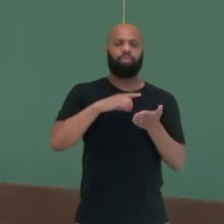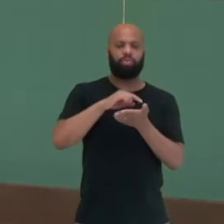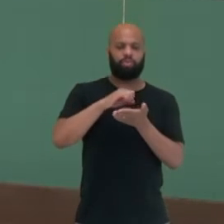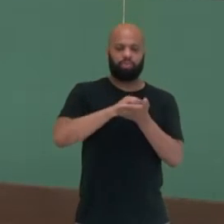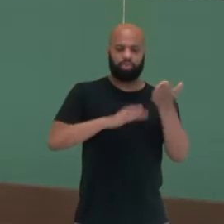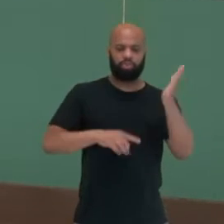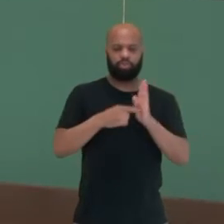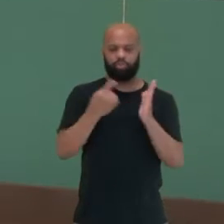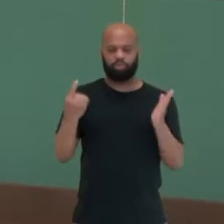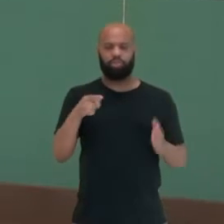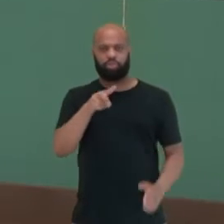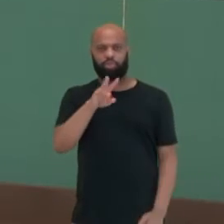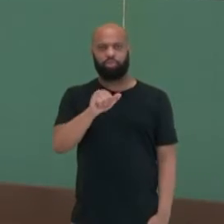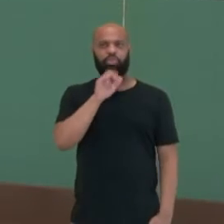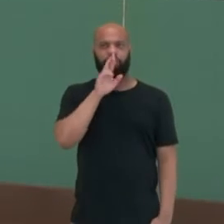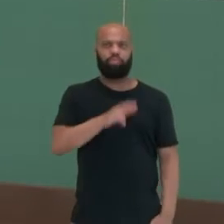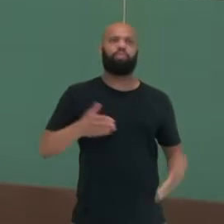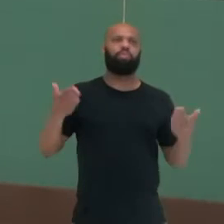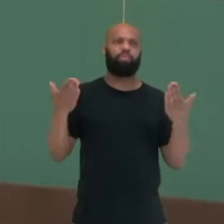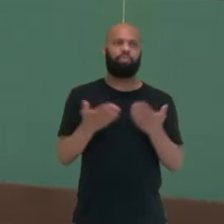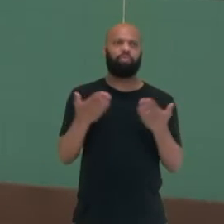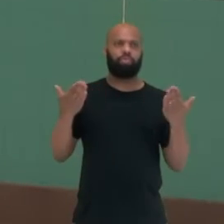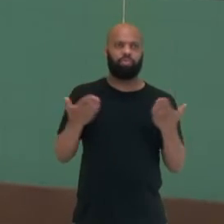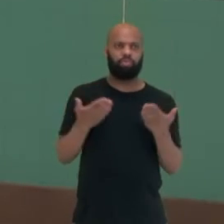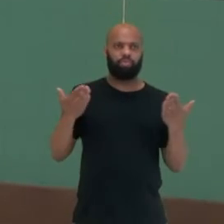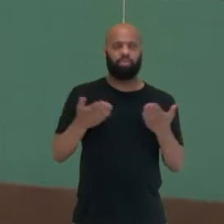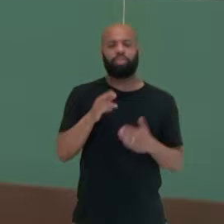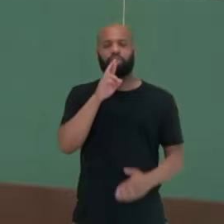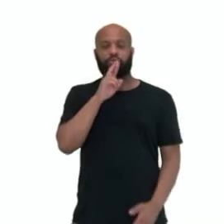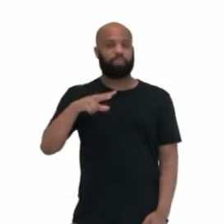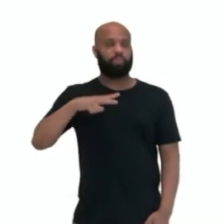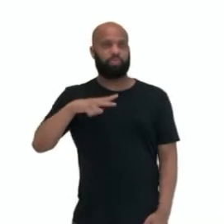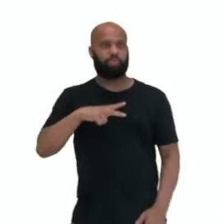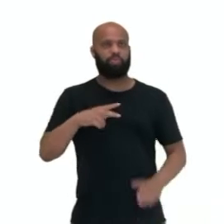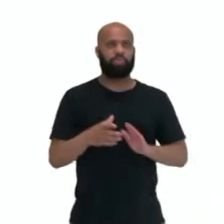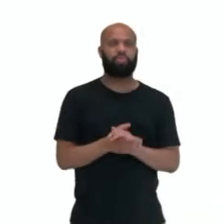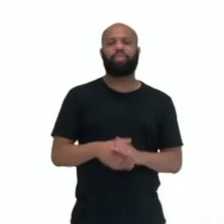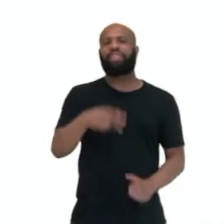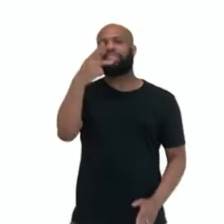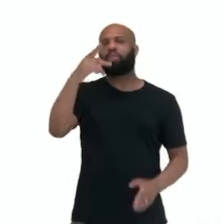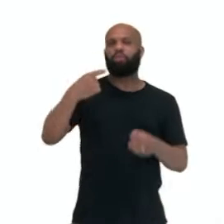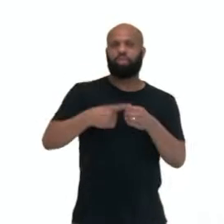primeiro exercício para vocês responderem uma resposta pessoal. Em sua